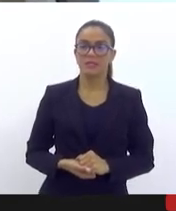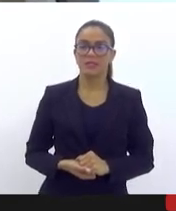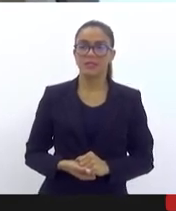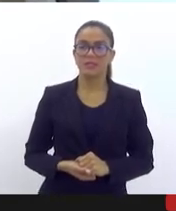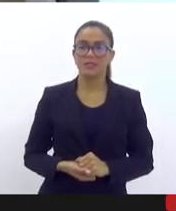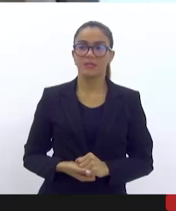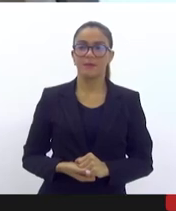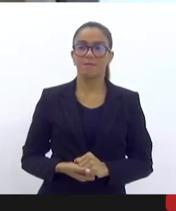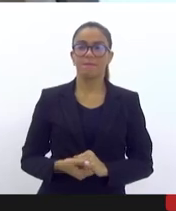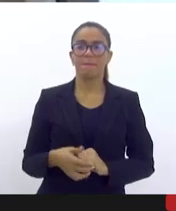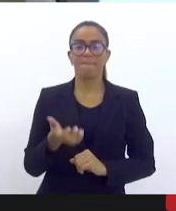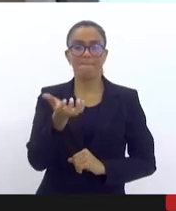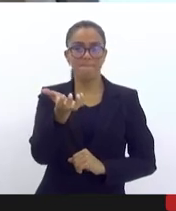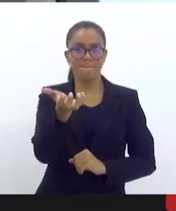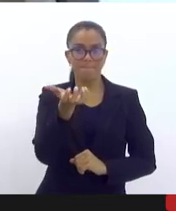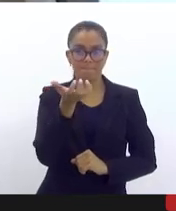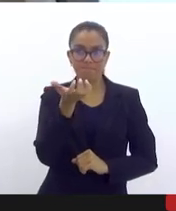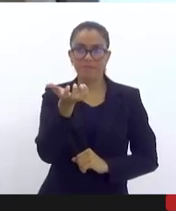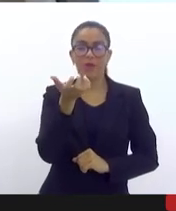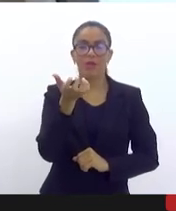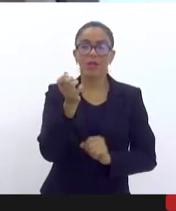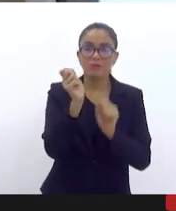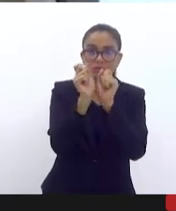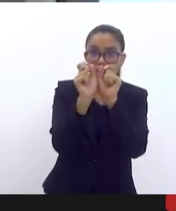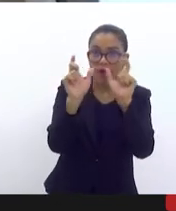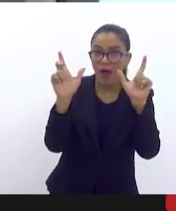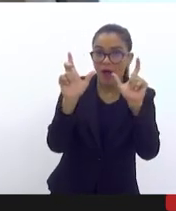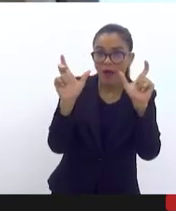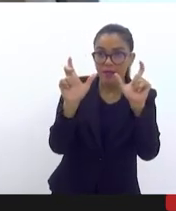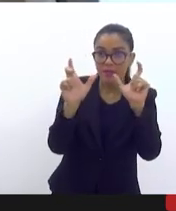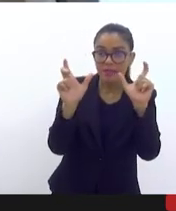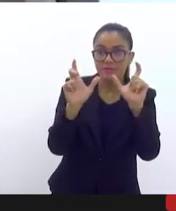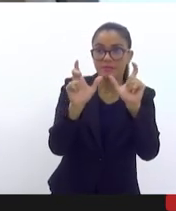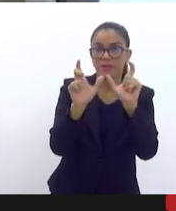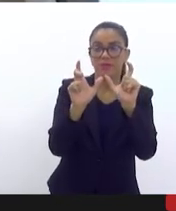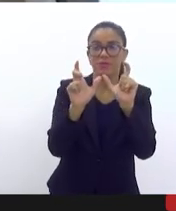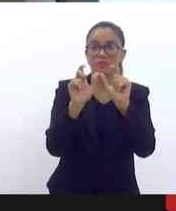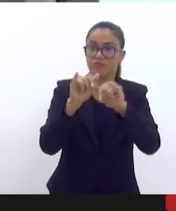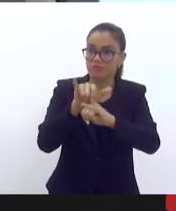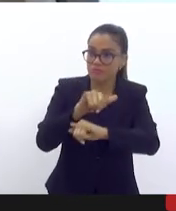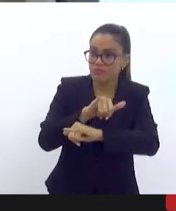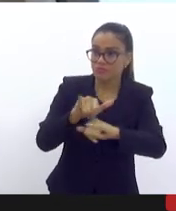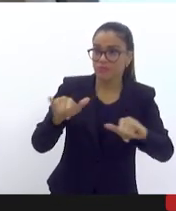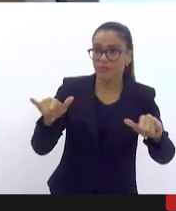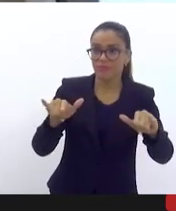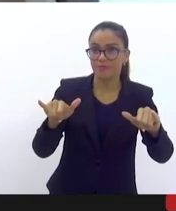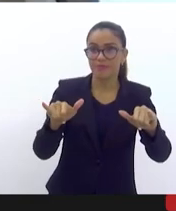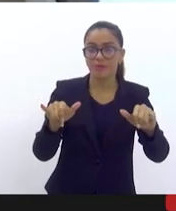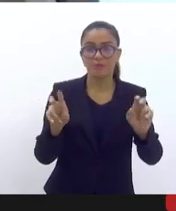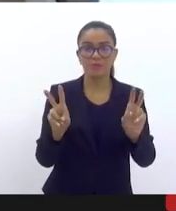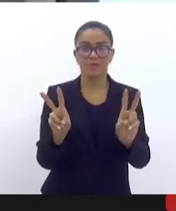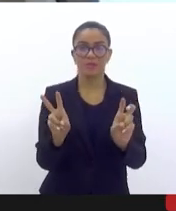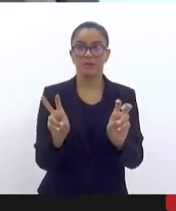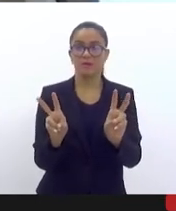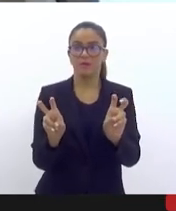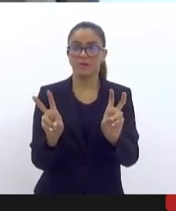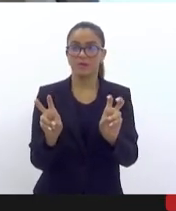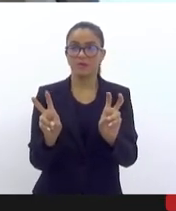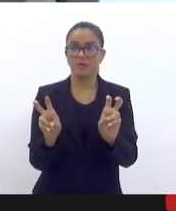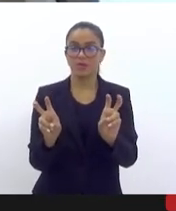eu queria só só chamar atenção antes da gente a gente abrir a conversa para essa questão